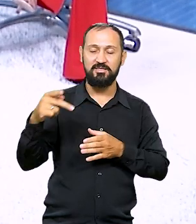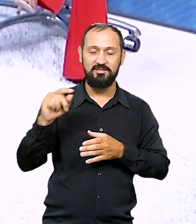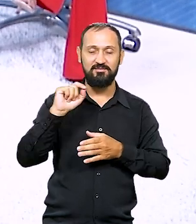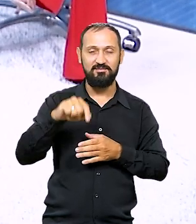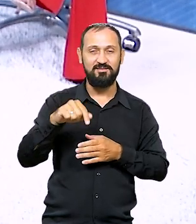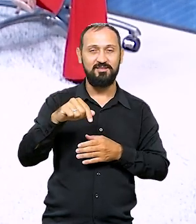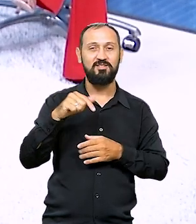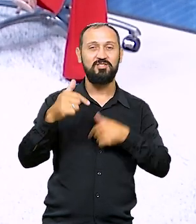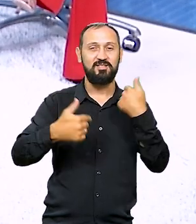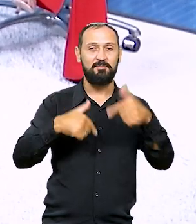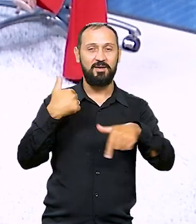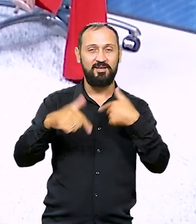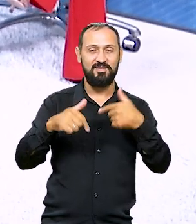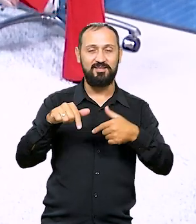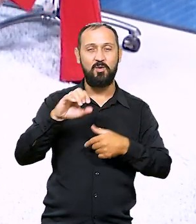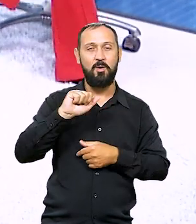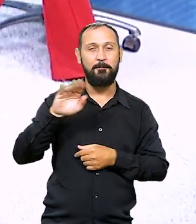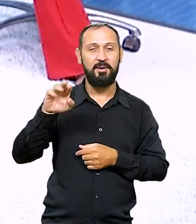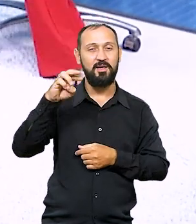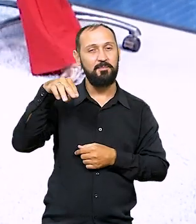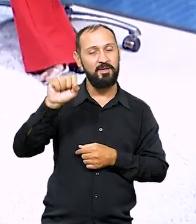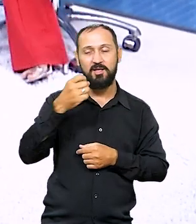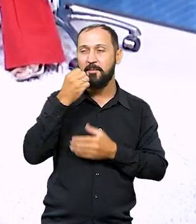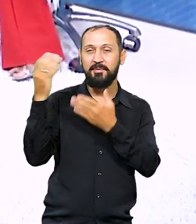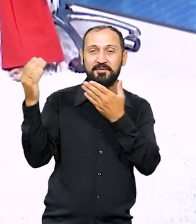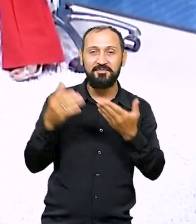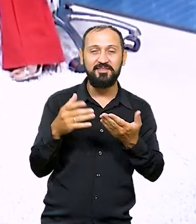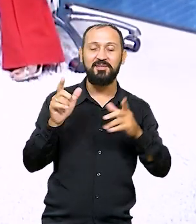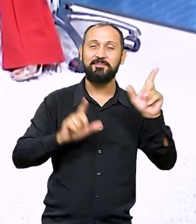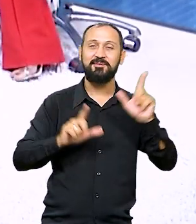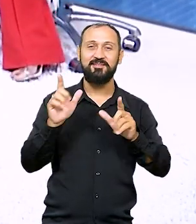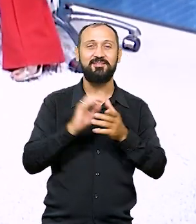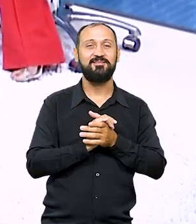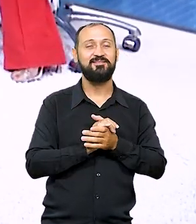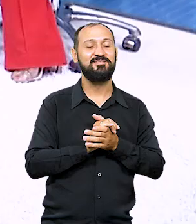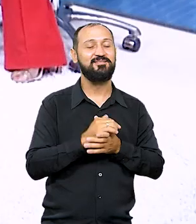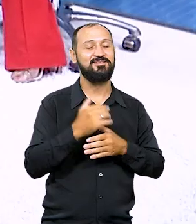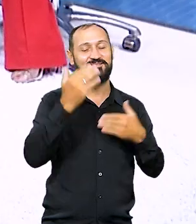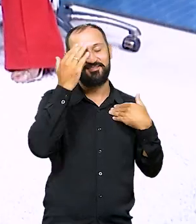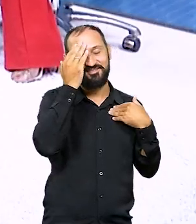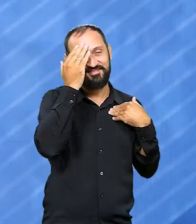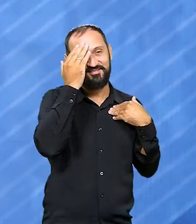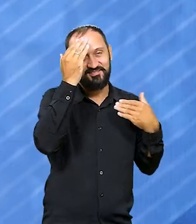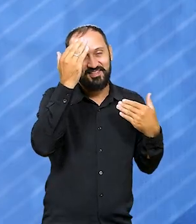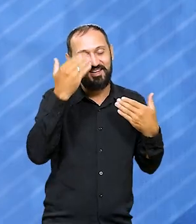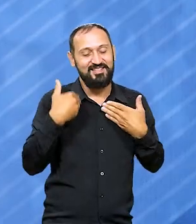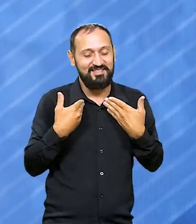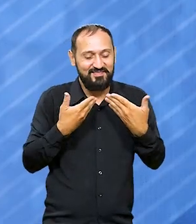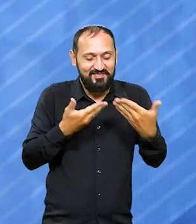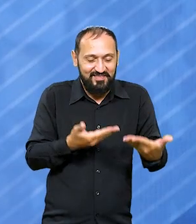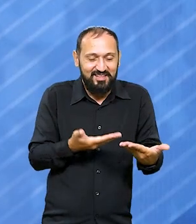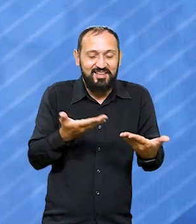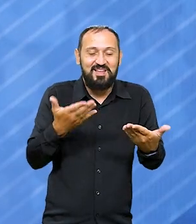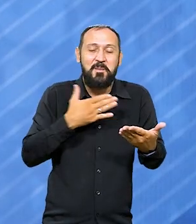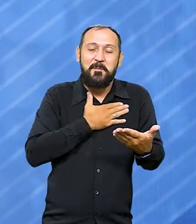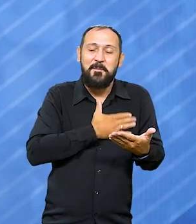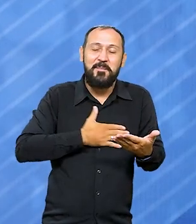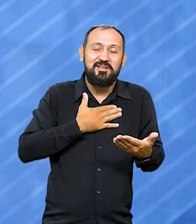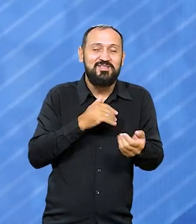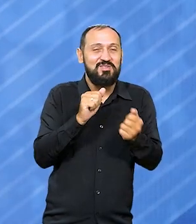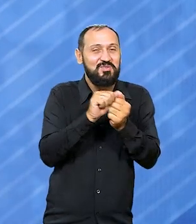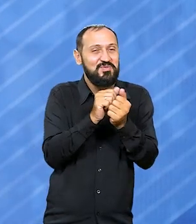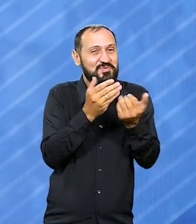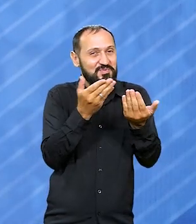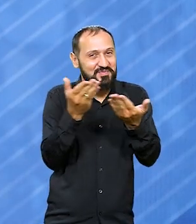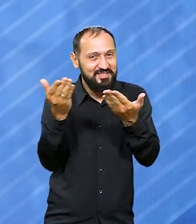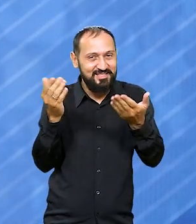Advocacia Trabalhista da OAB-MS. Doutora, seja muito bem-vinda ao nosso programa. Muito obrigada, Silvia. É um prazer estar